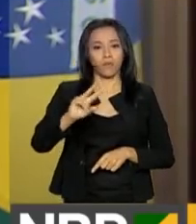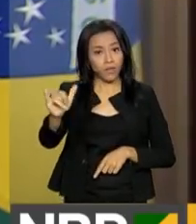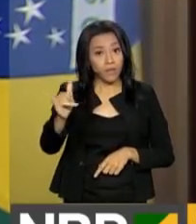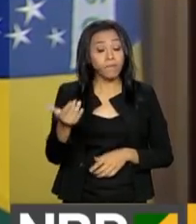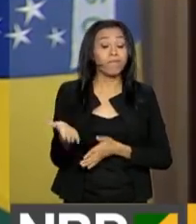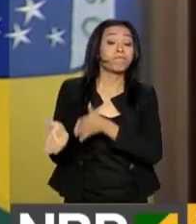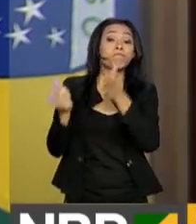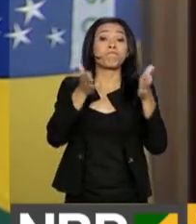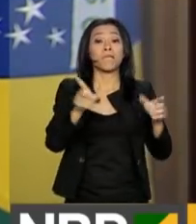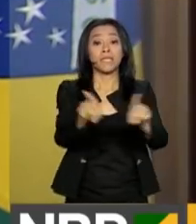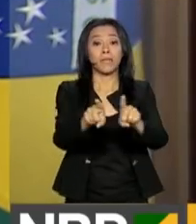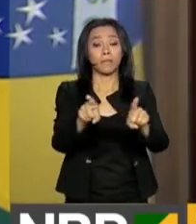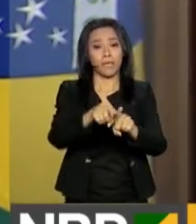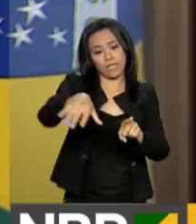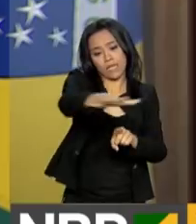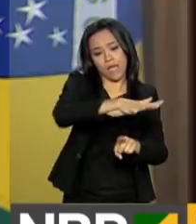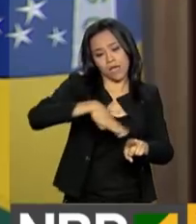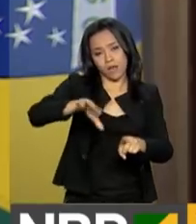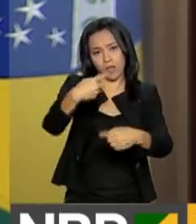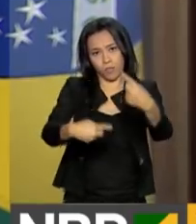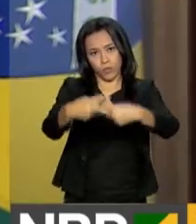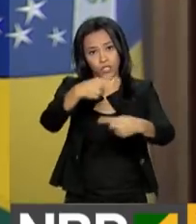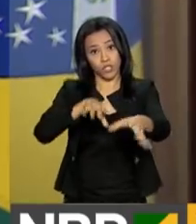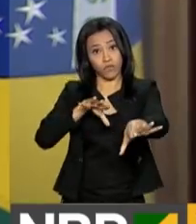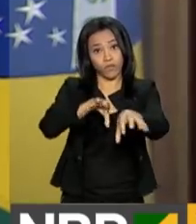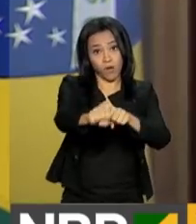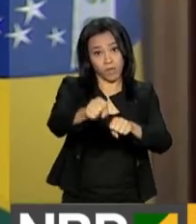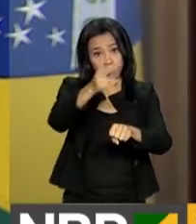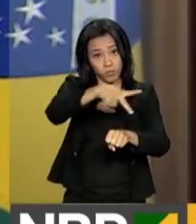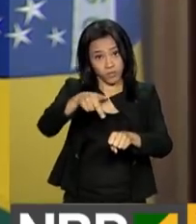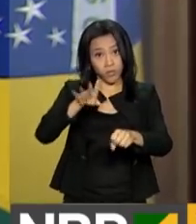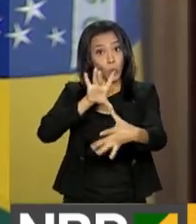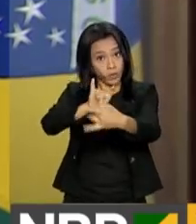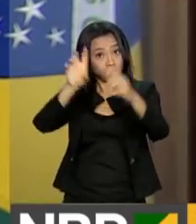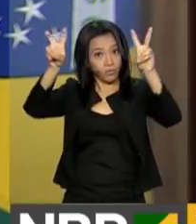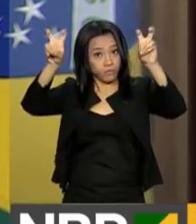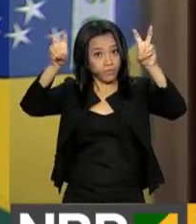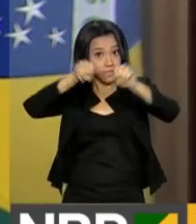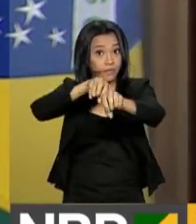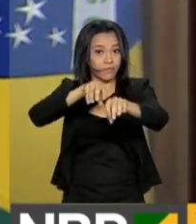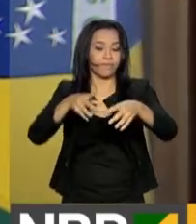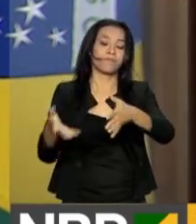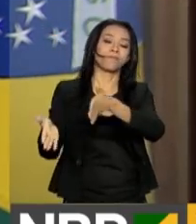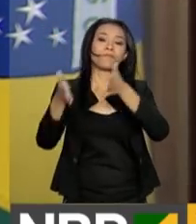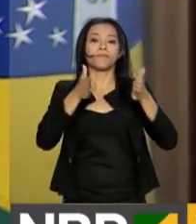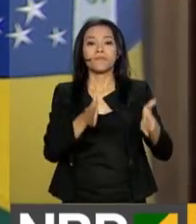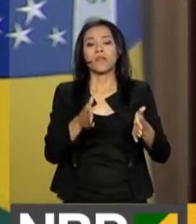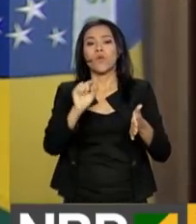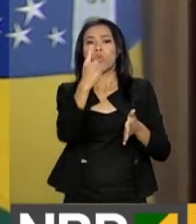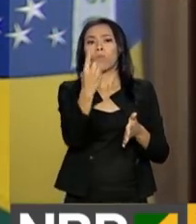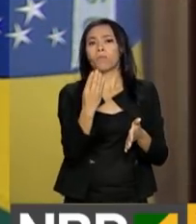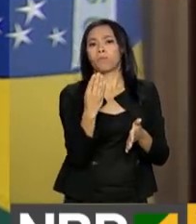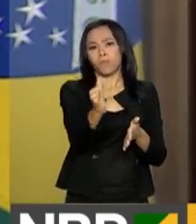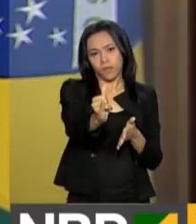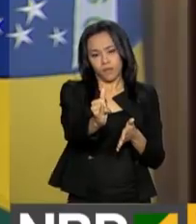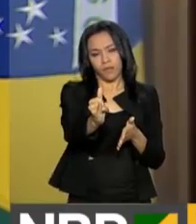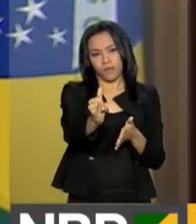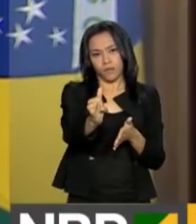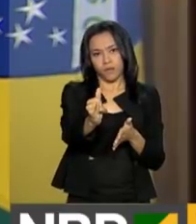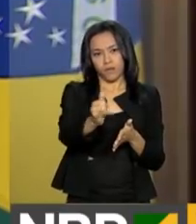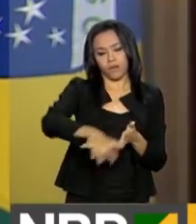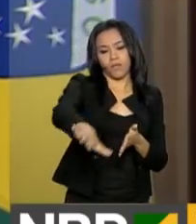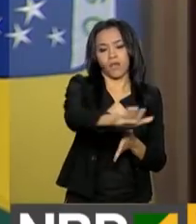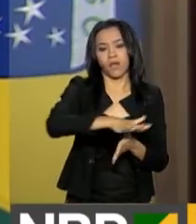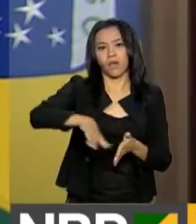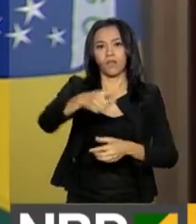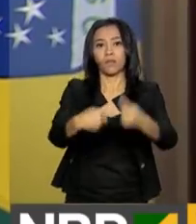na política de formação de professores estou ainda no top da educação nós é investir us 1 bilhão na política